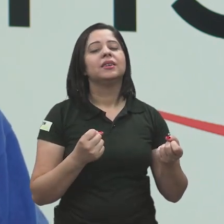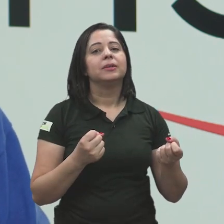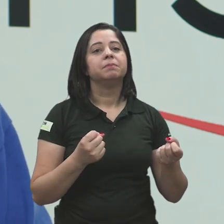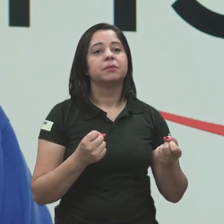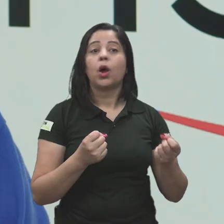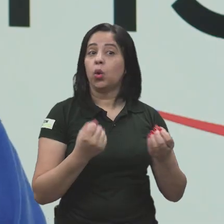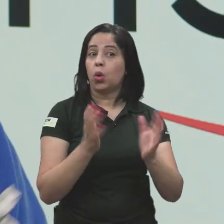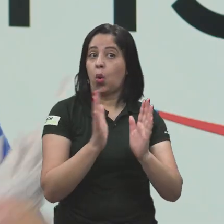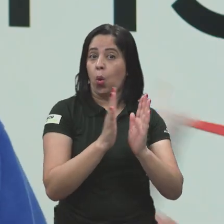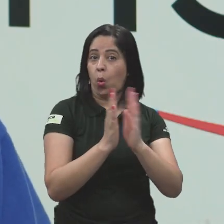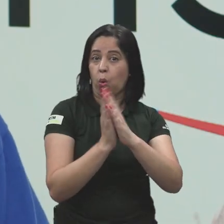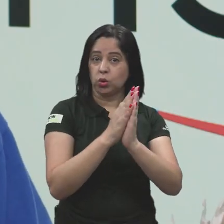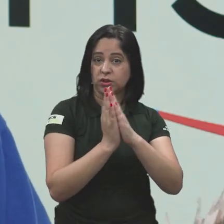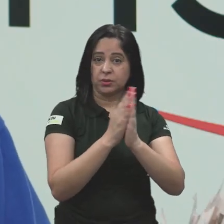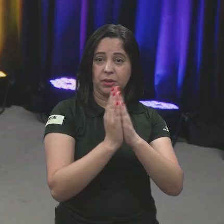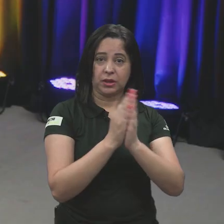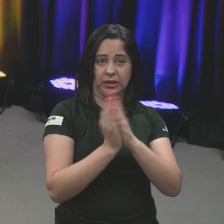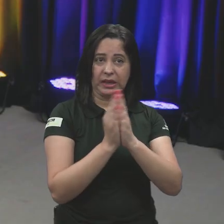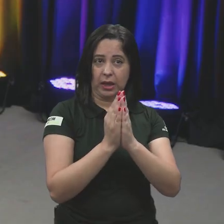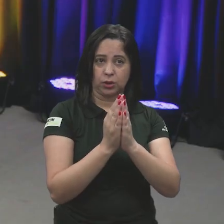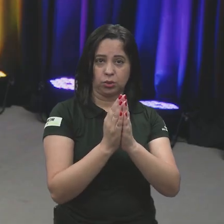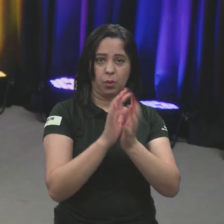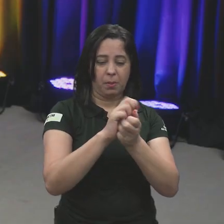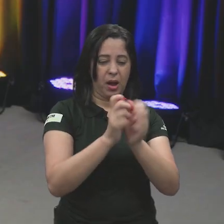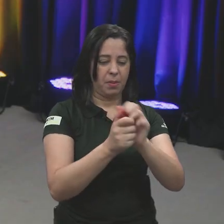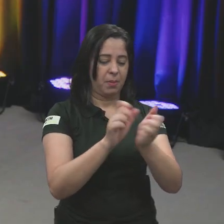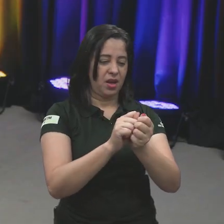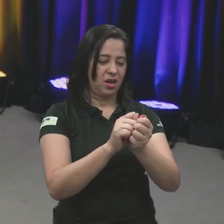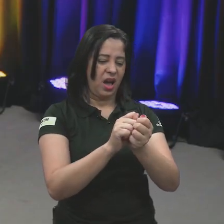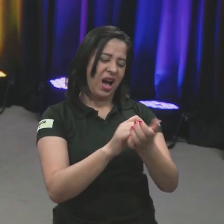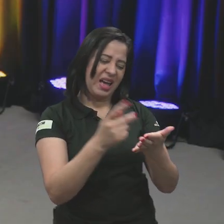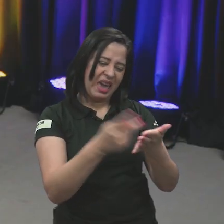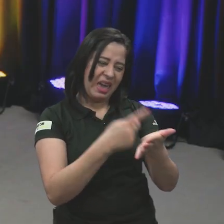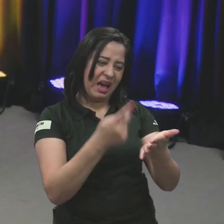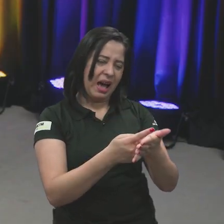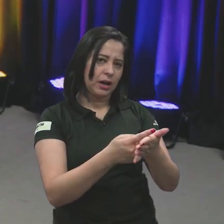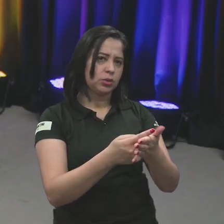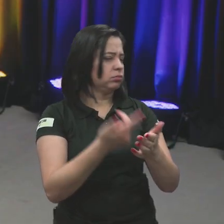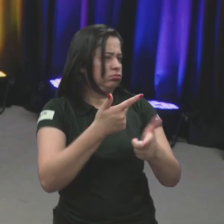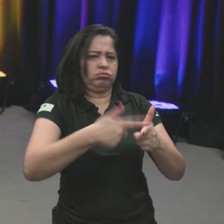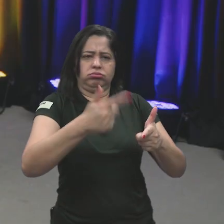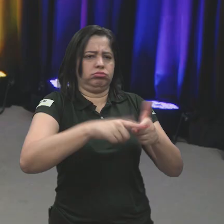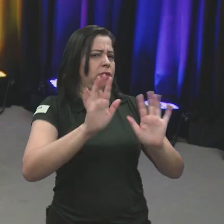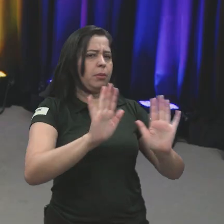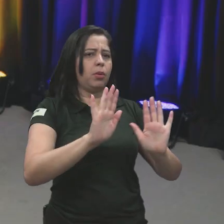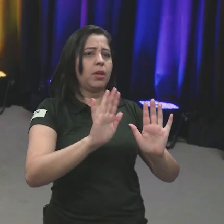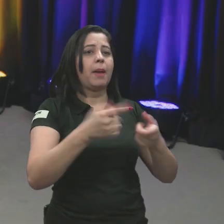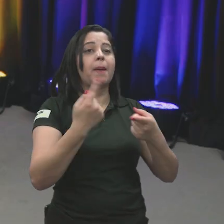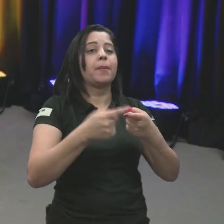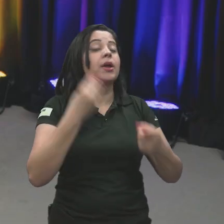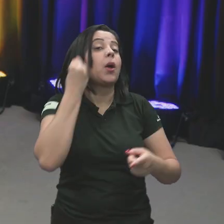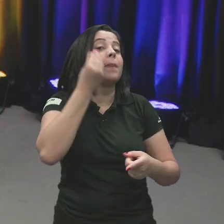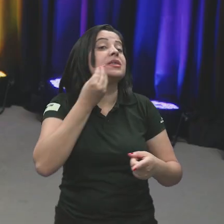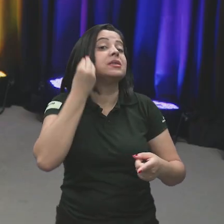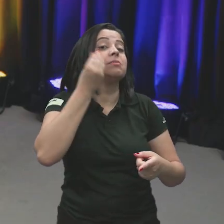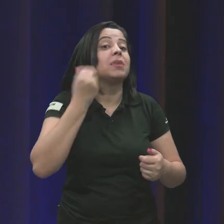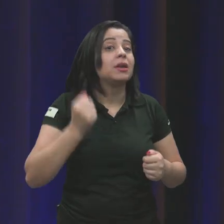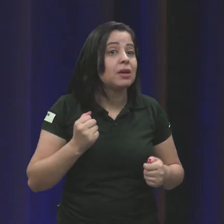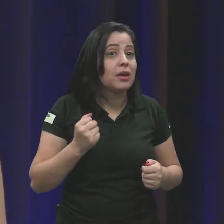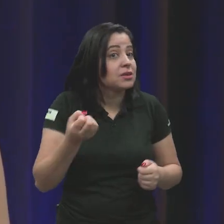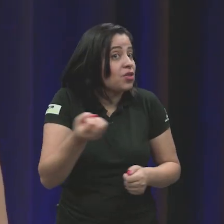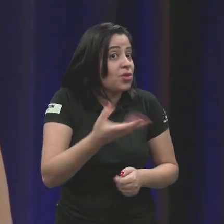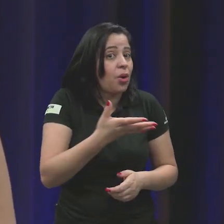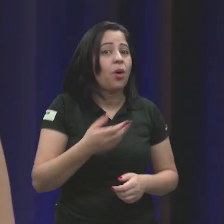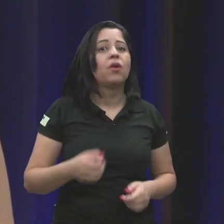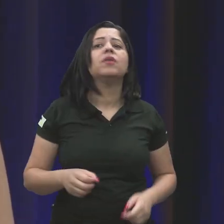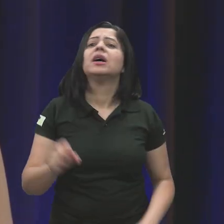resultados. Então, se eu construo um brinquedo e não deu certo, é uma experiência para a gente ver em cima disso. Aonde vai dar, né? Aonde vai dar. Sempre